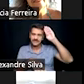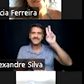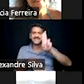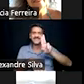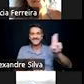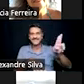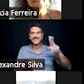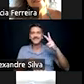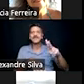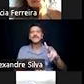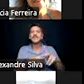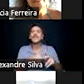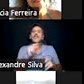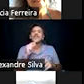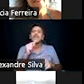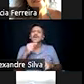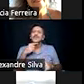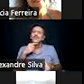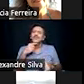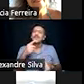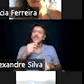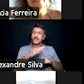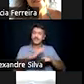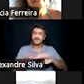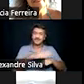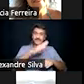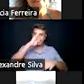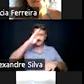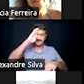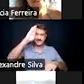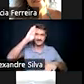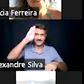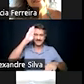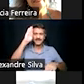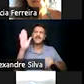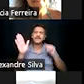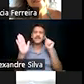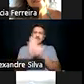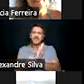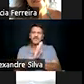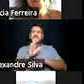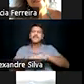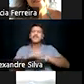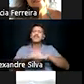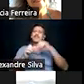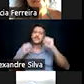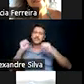está questionando um ponto que vem da academia, né? Então, a pergunta também, a própria indústria não